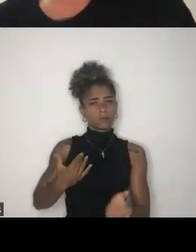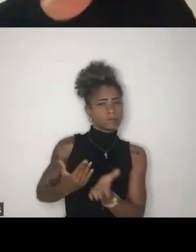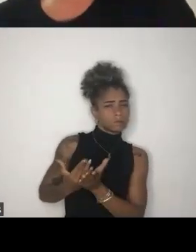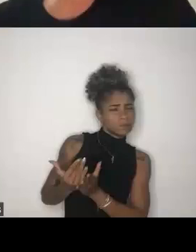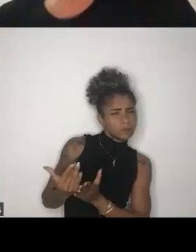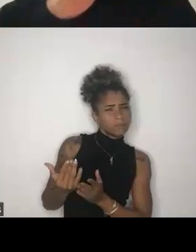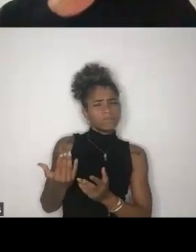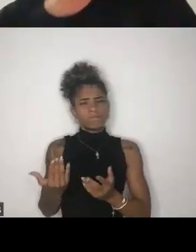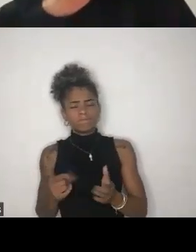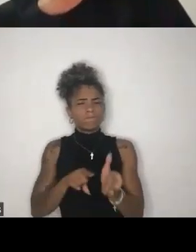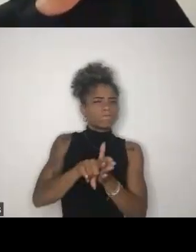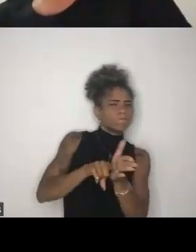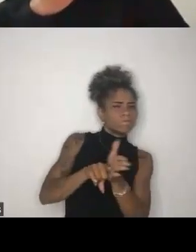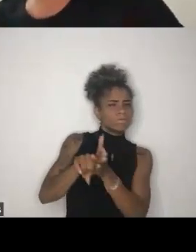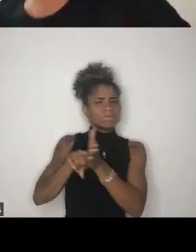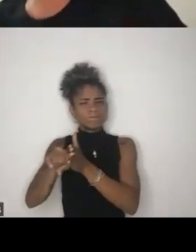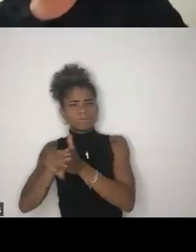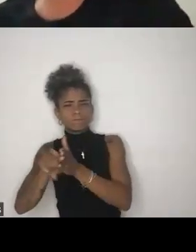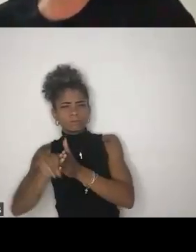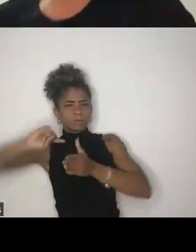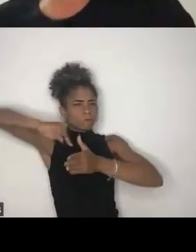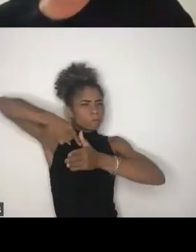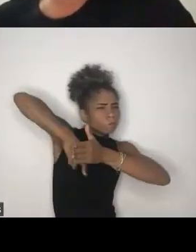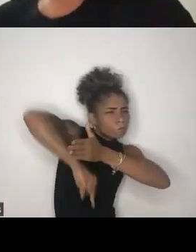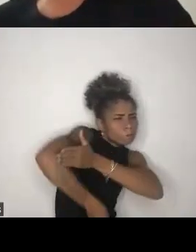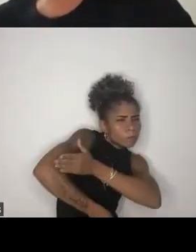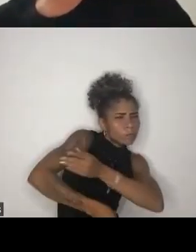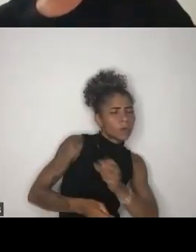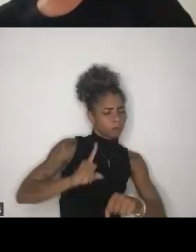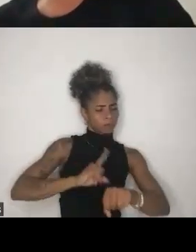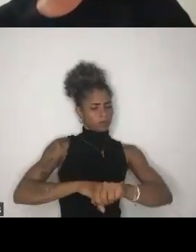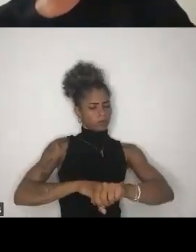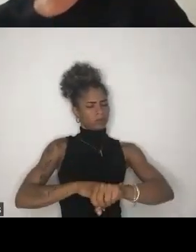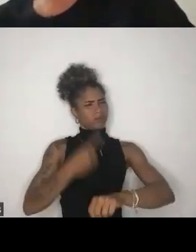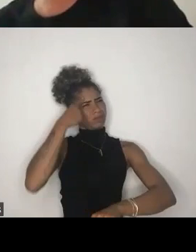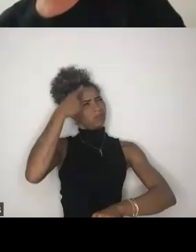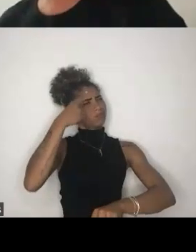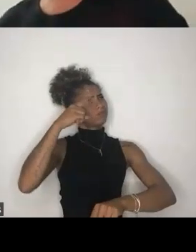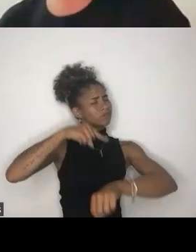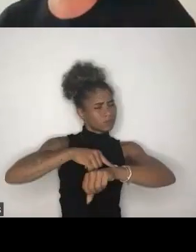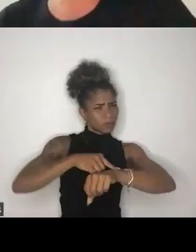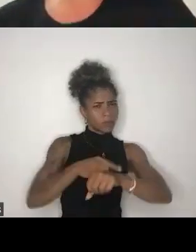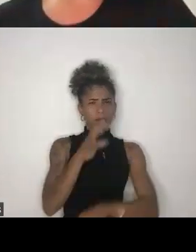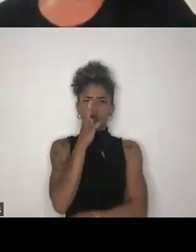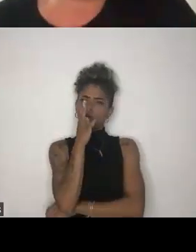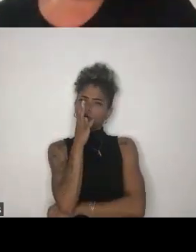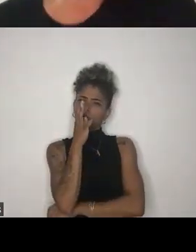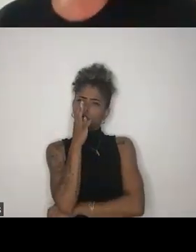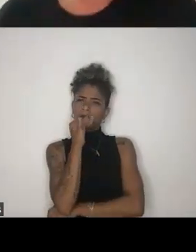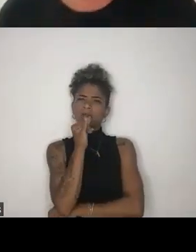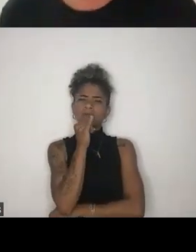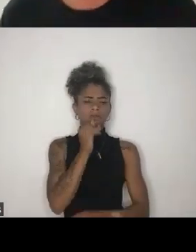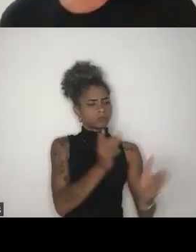fazer uma pesquisa imersiva mesmo sobre a percepção do tempo na contemplação então assim o fluxo de jornada